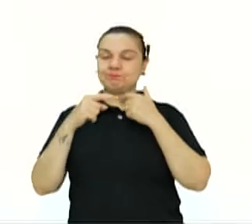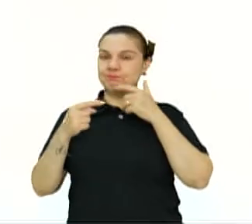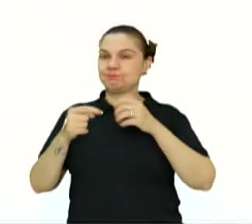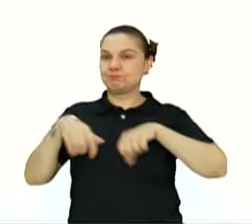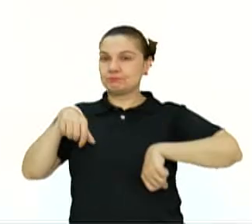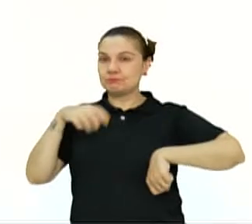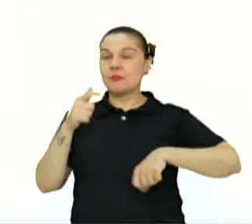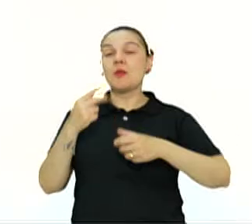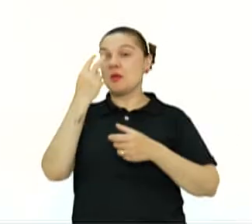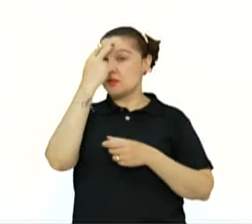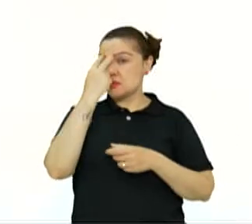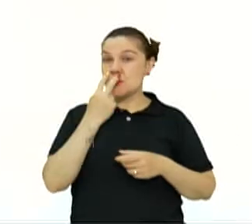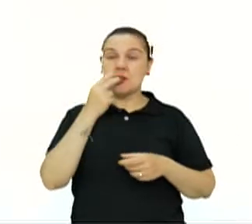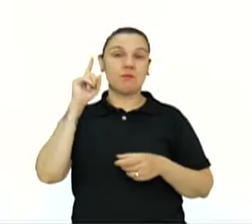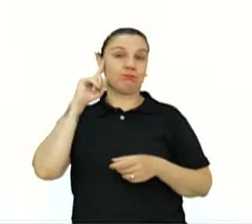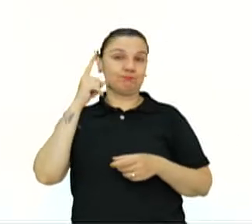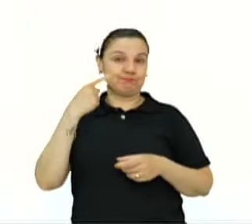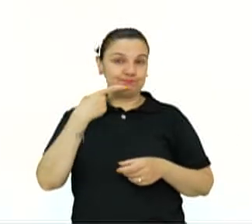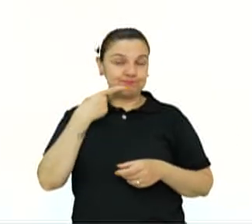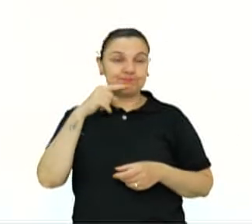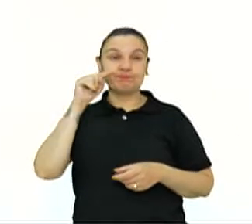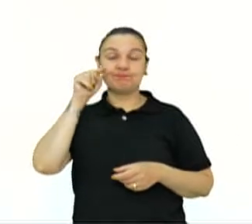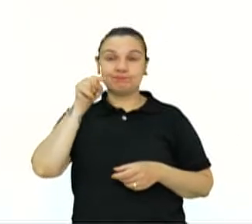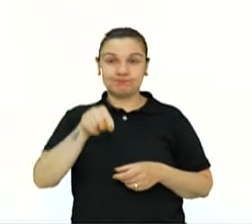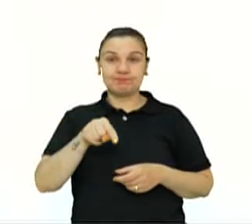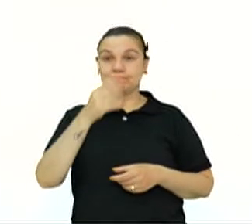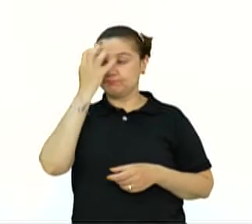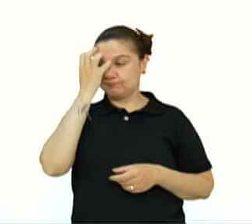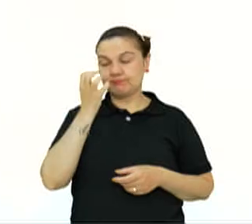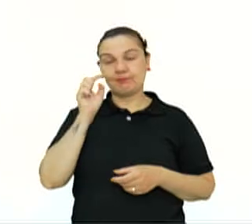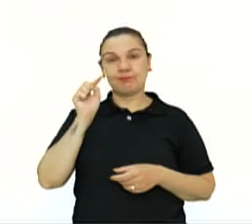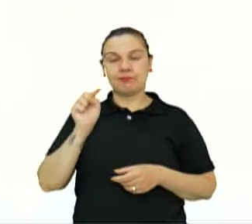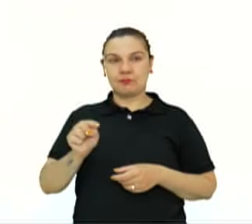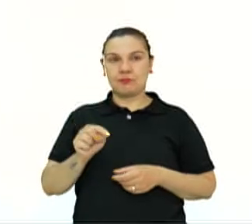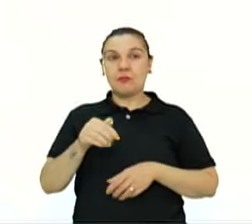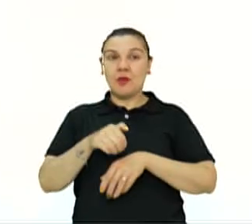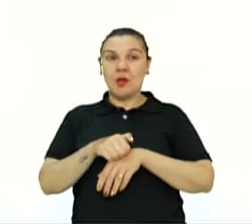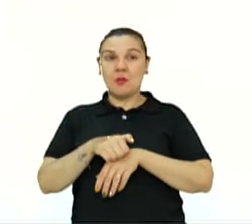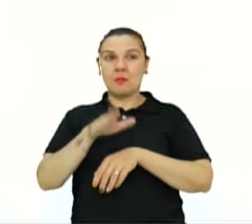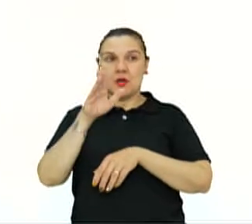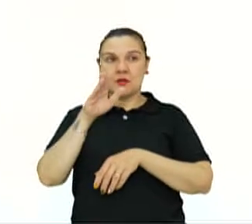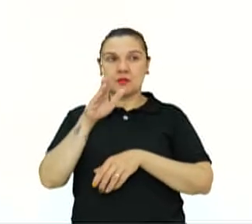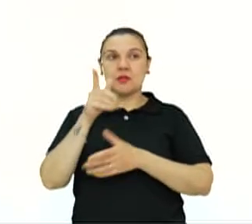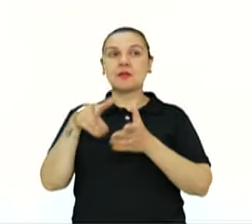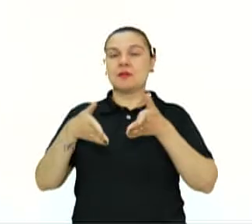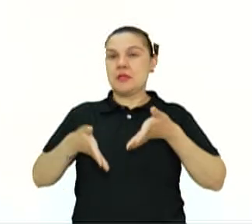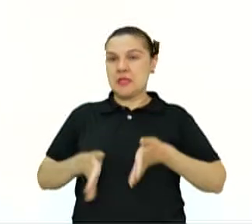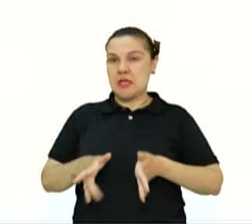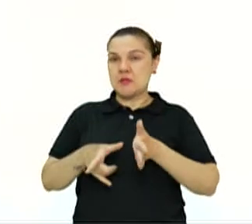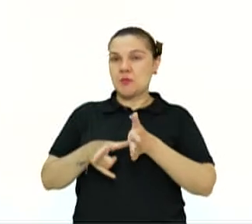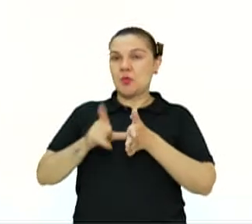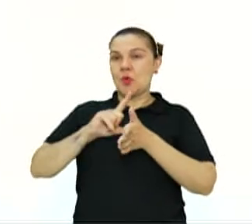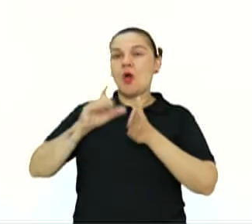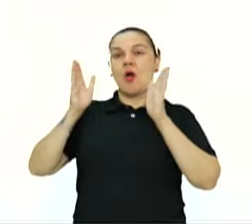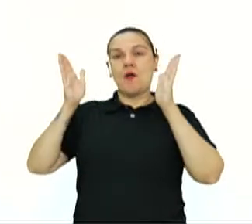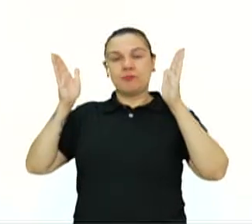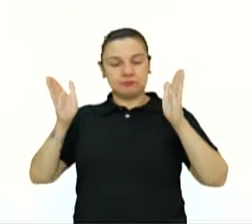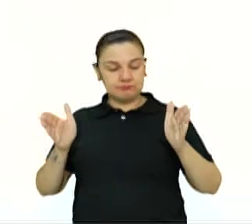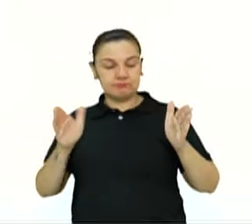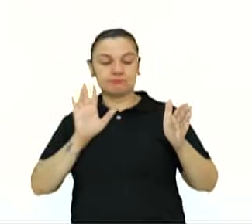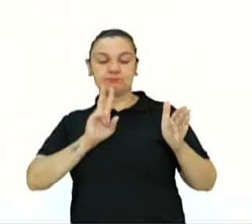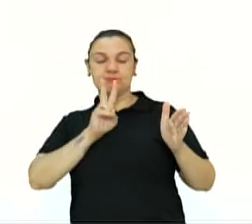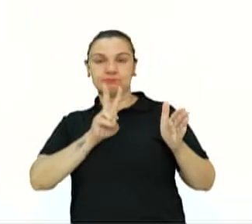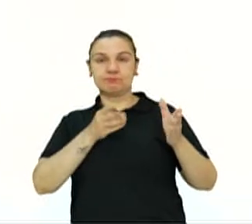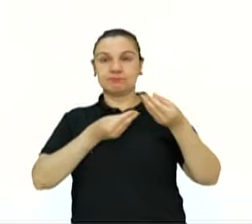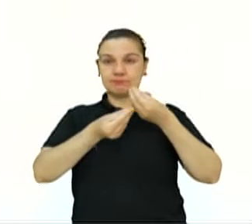provocar cegueira, surdez, tá? Então é bem sério. E muitas vezes a criança nasce prematura, tem que ficar na incubadora para